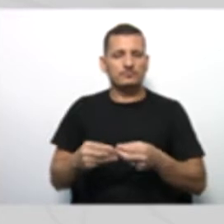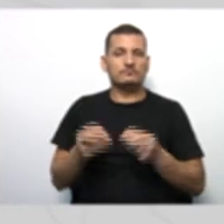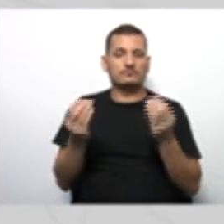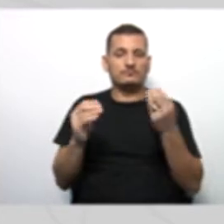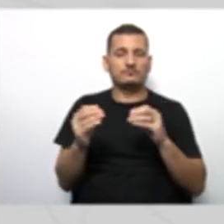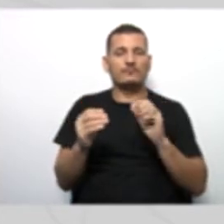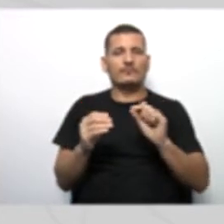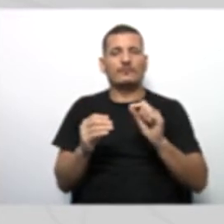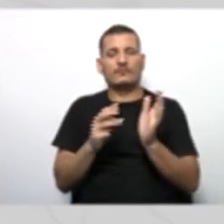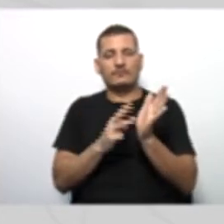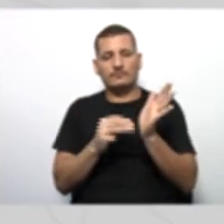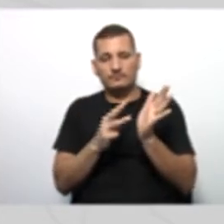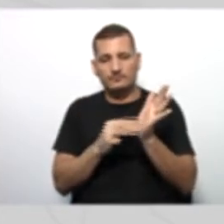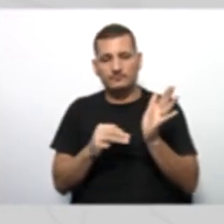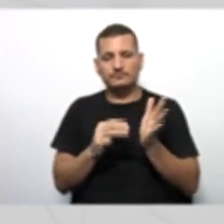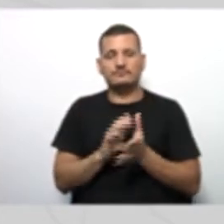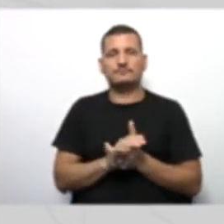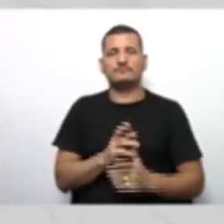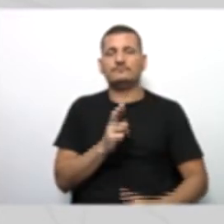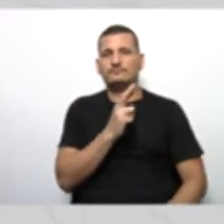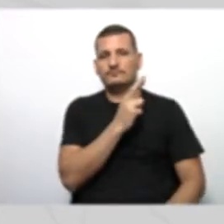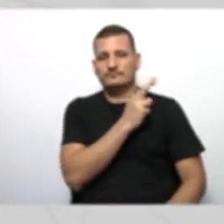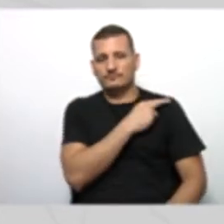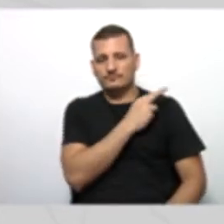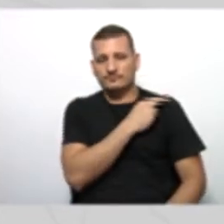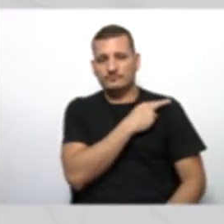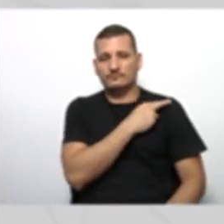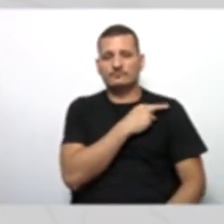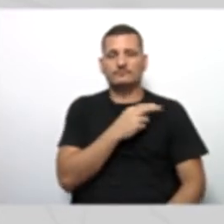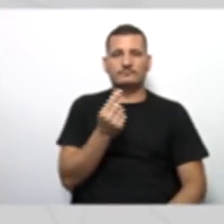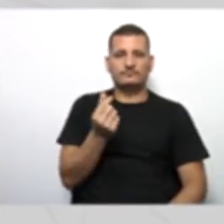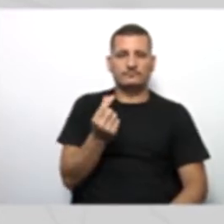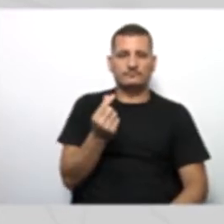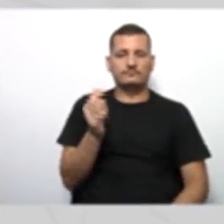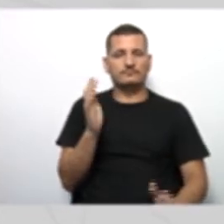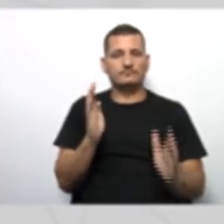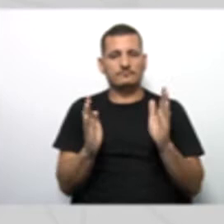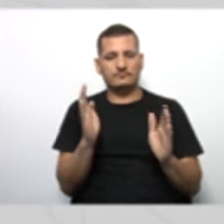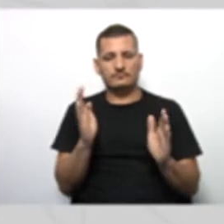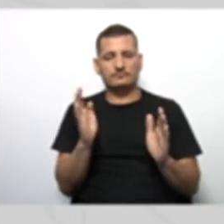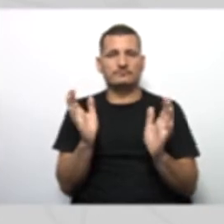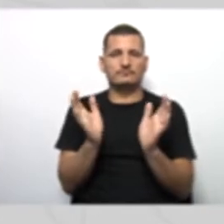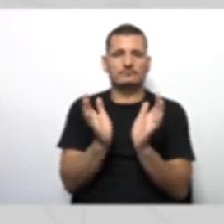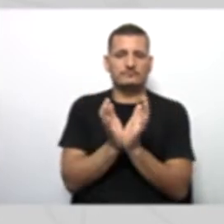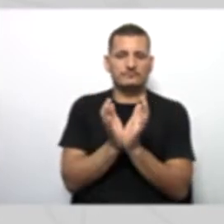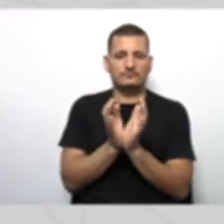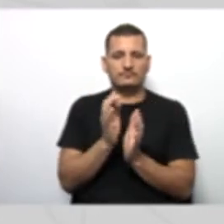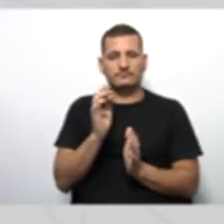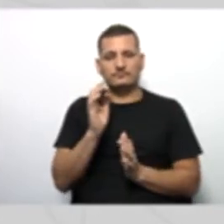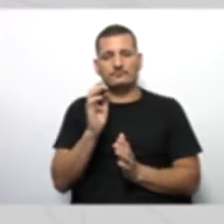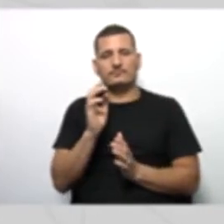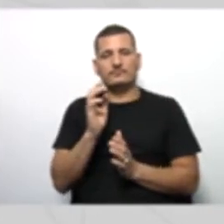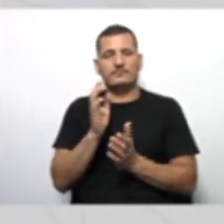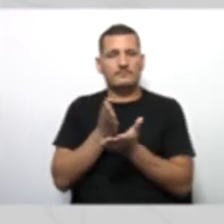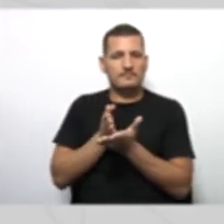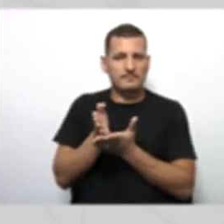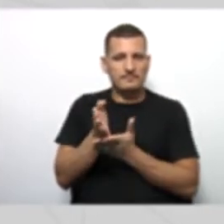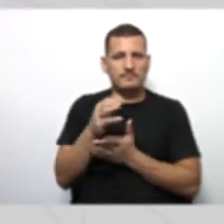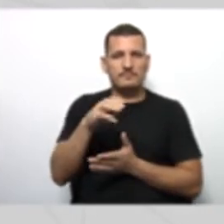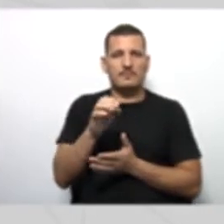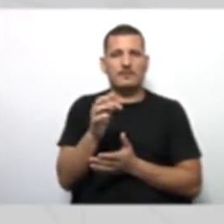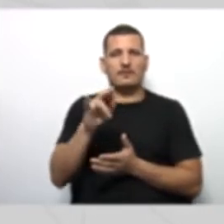levantado, serão necessárias a análise e reuniões para o planejamento, nas quais deve decidir tudo aquilo que a